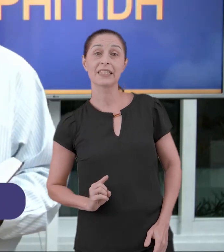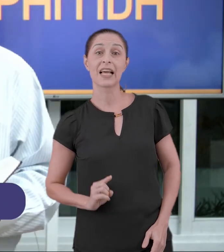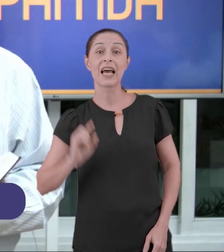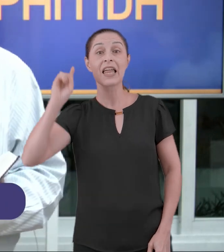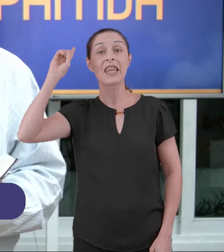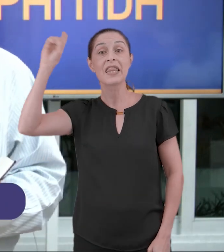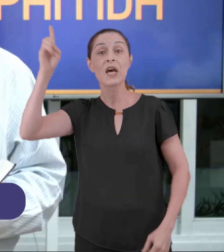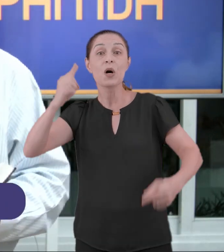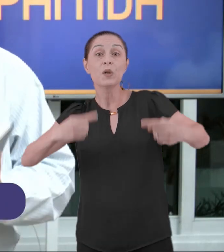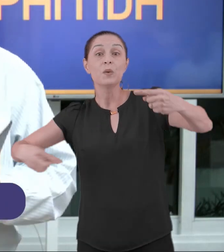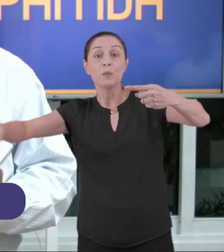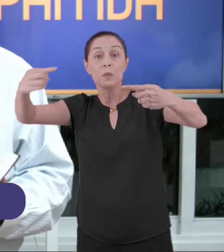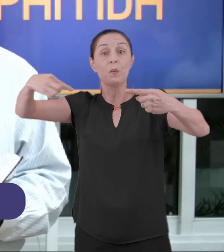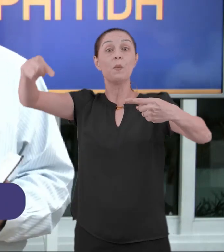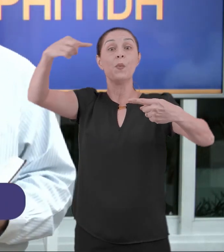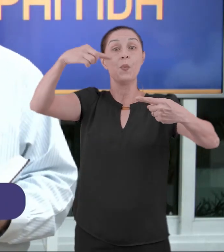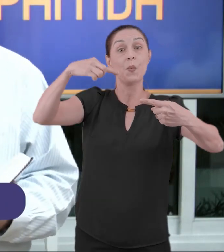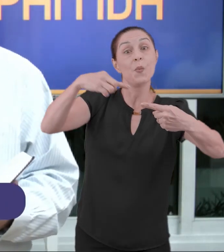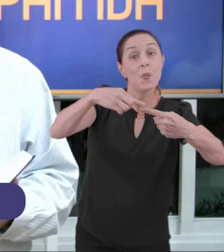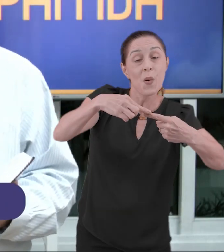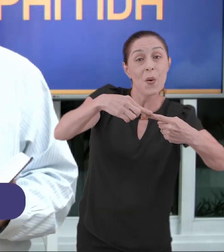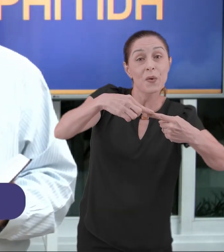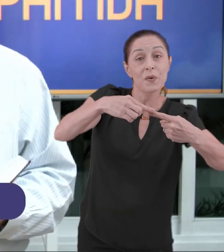isso. Ele tem um propósito.